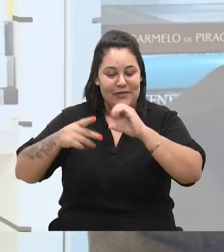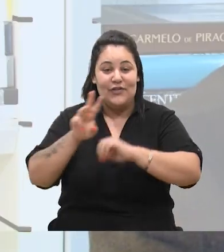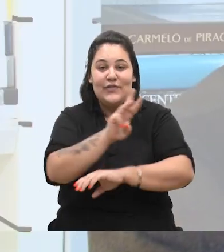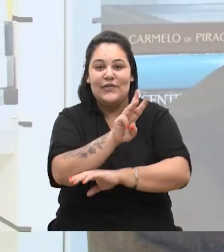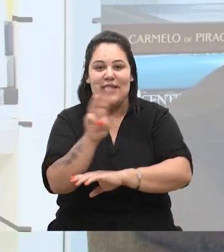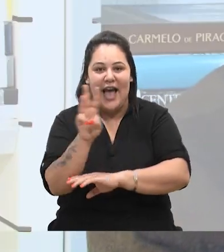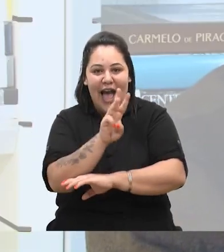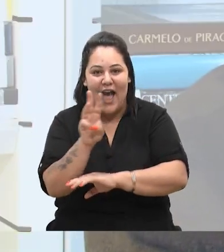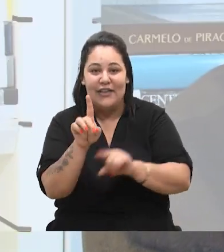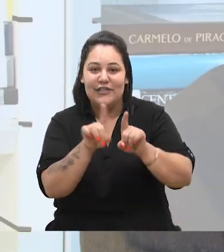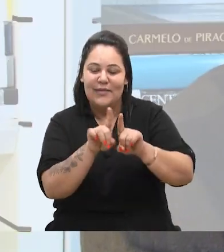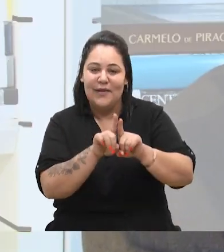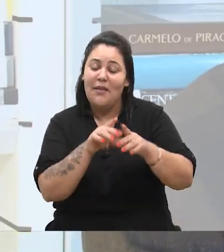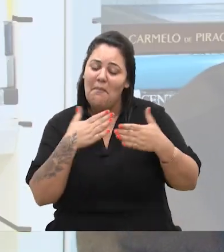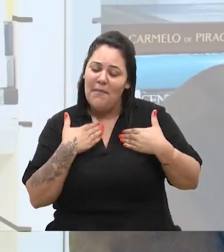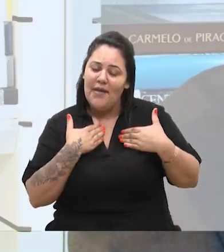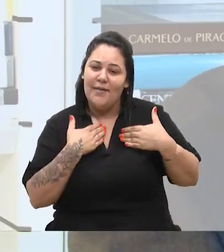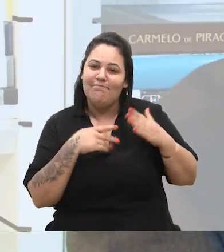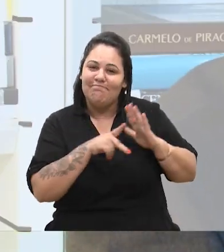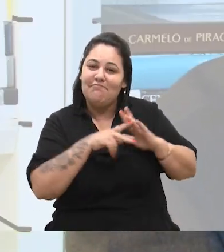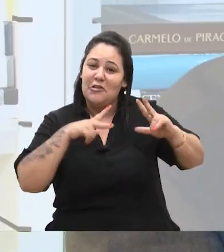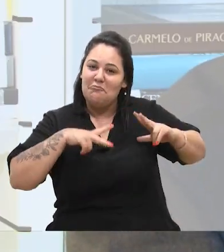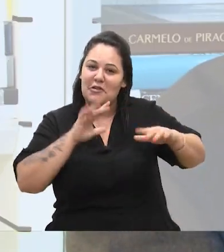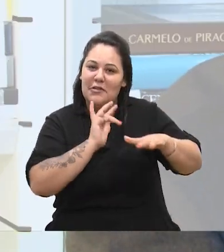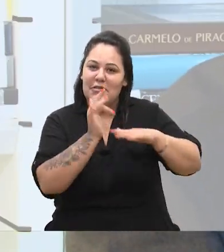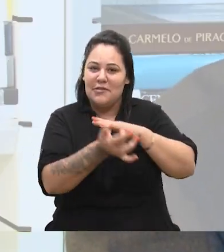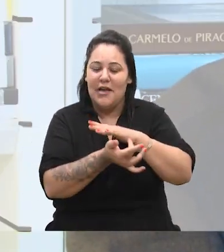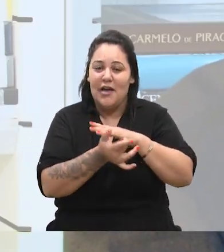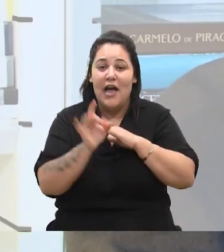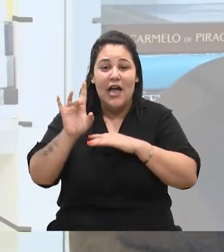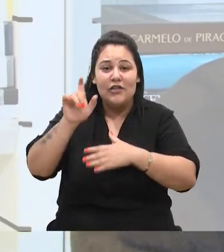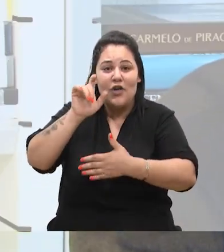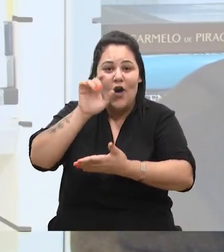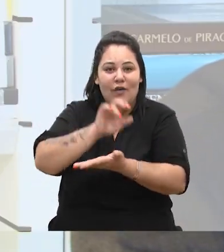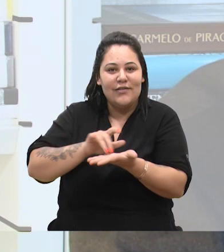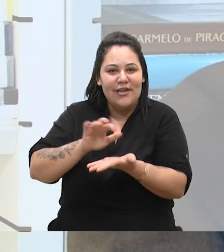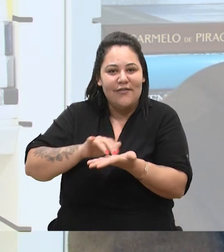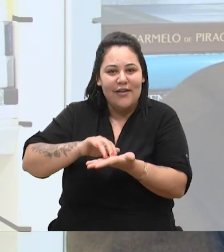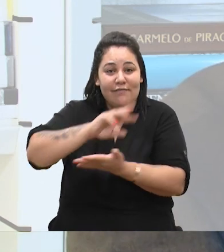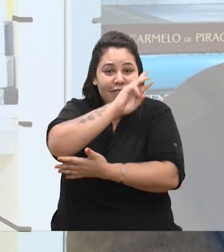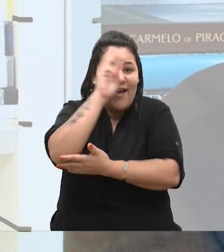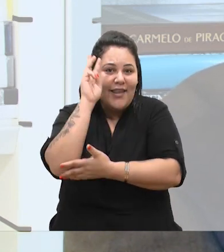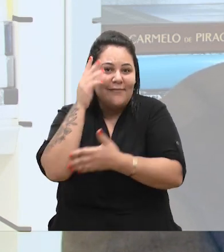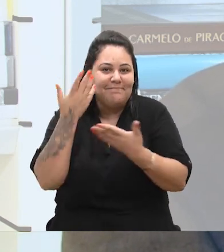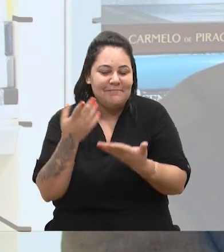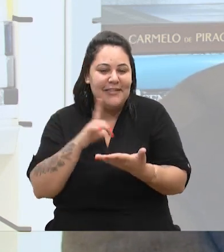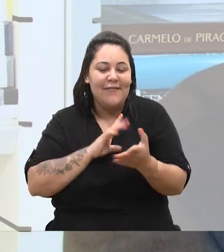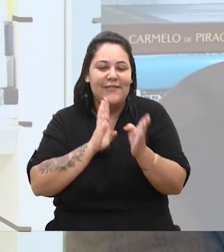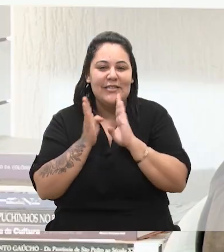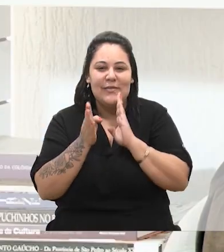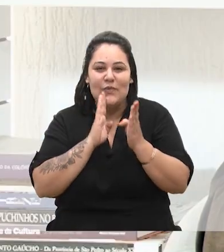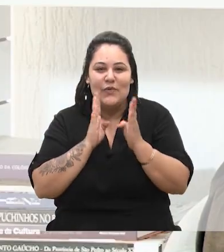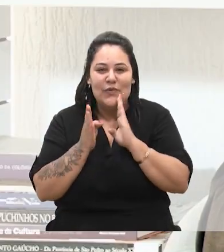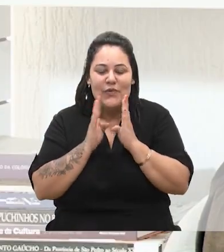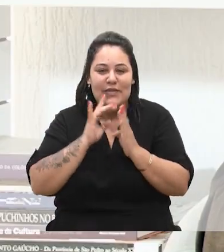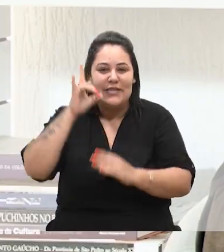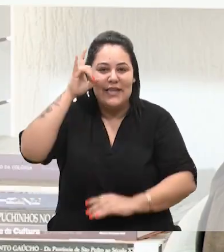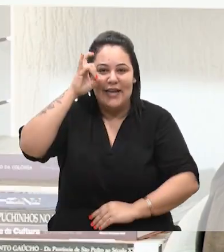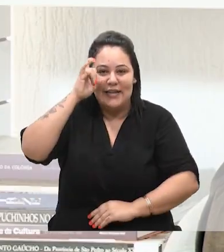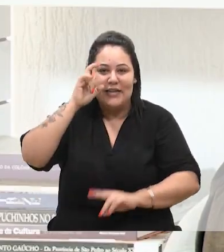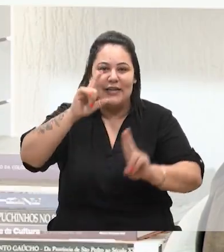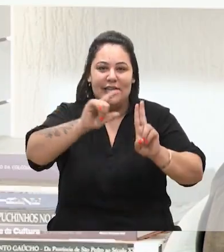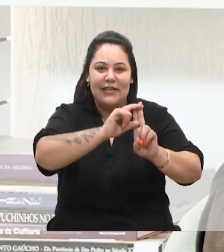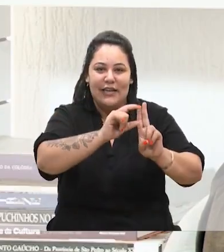do site da Câmara de Vereadores, das minhas redes sociais. É só ir lá digitar Vereador Juliano Valim. Tenho